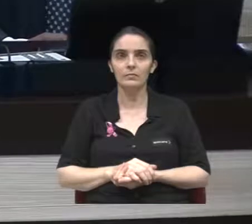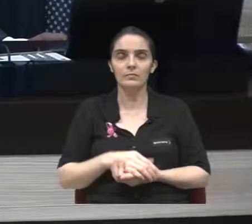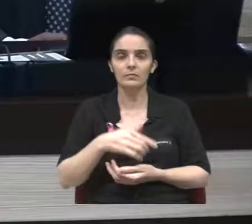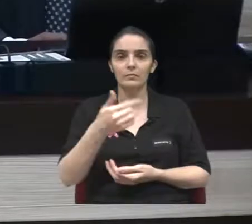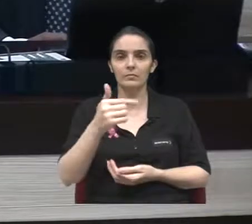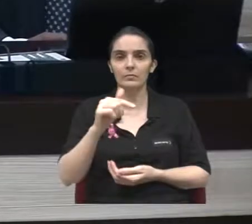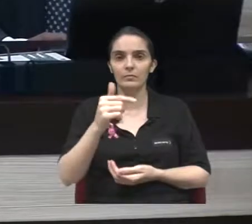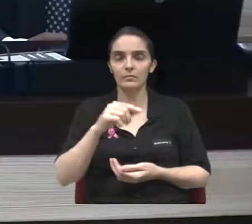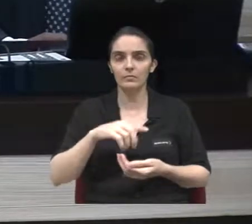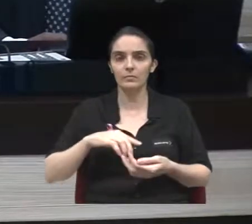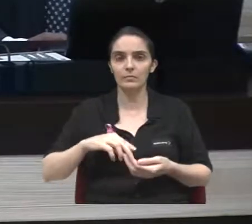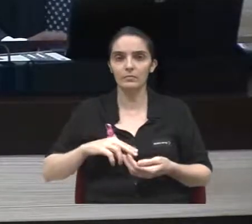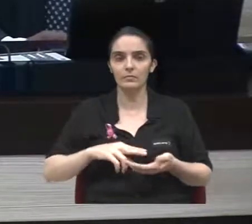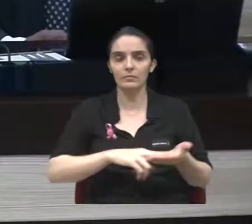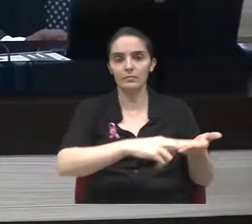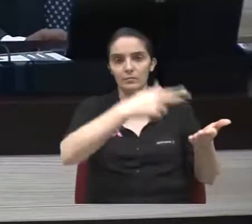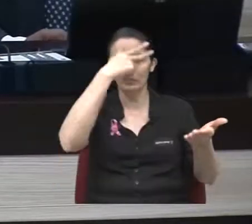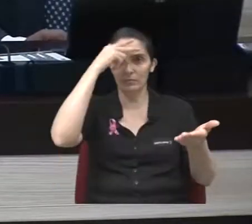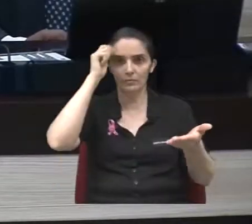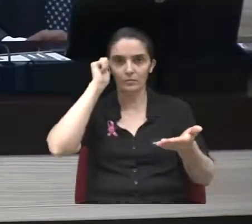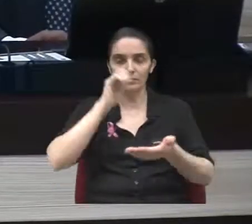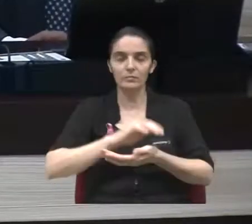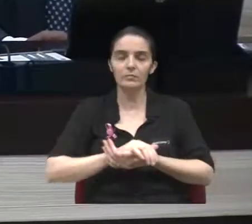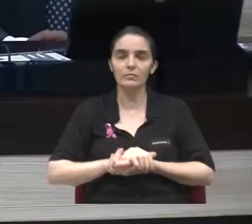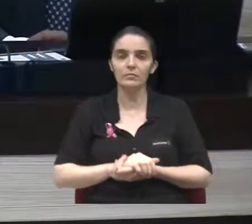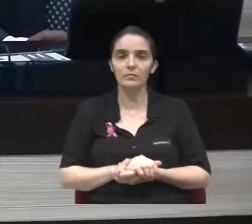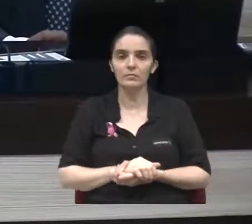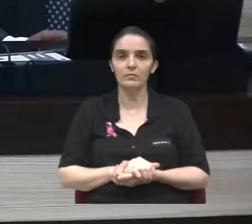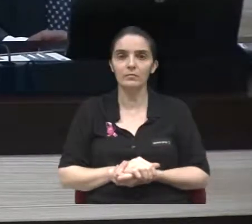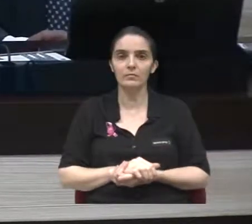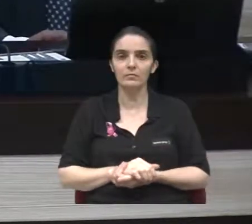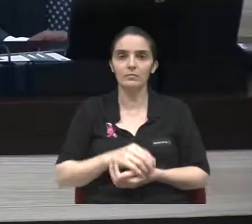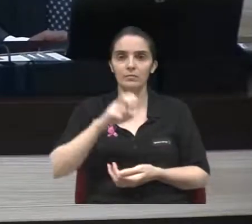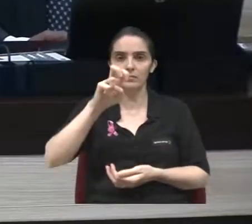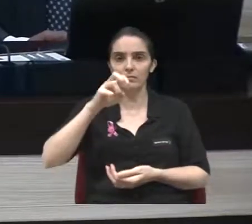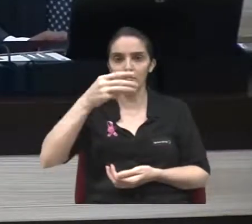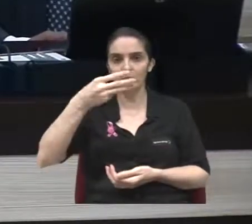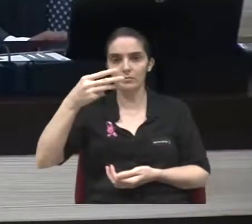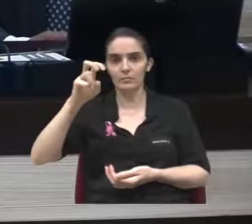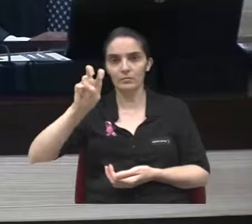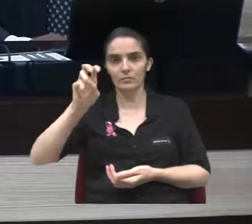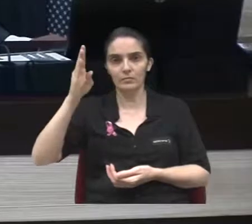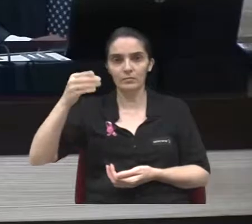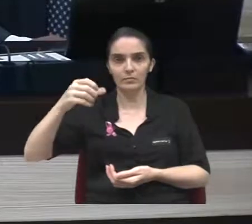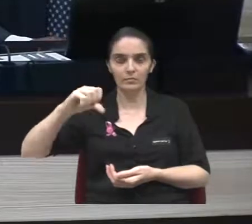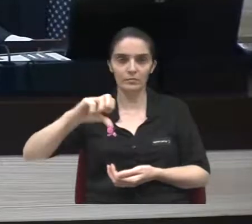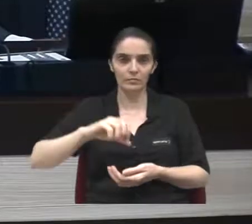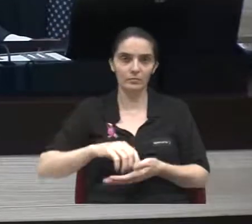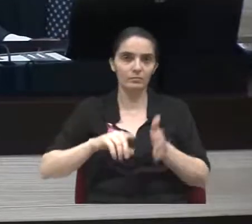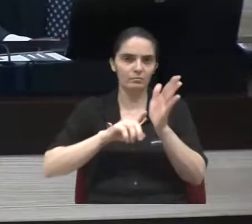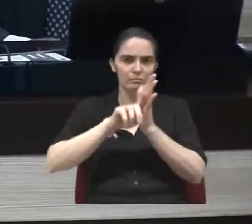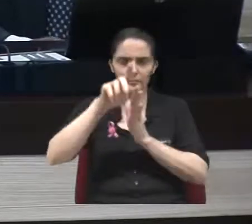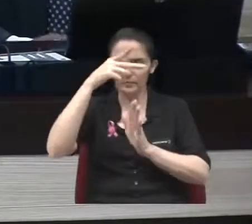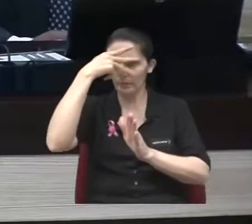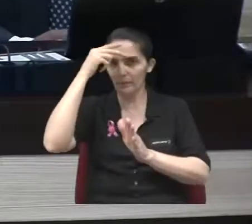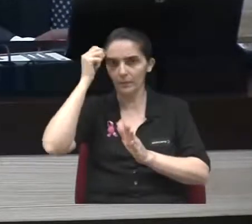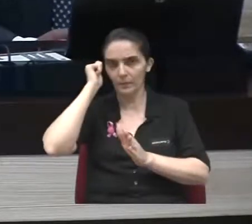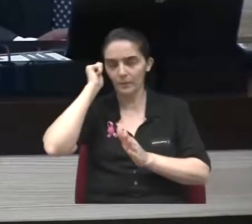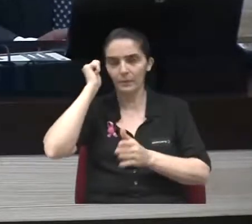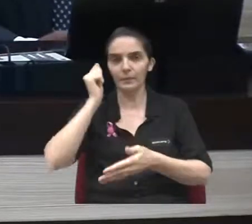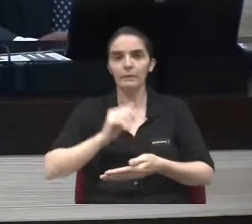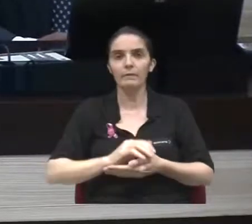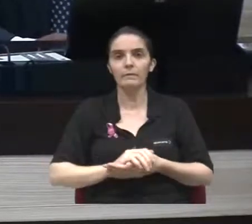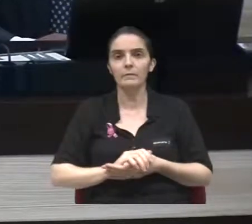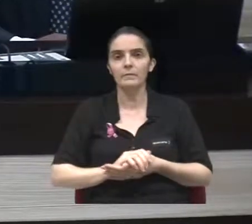Não havendo, será encaminhado ao Executivo. Requerimento 535/2019 requer informações ao Poder Executivo sobre a implantação